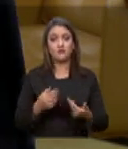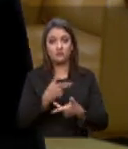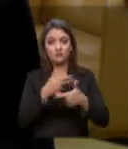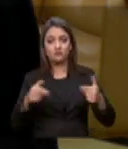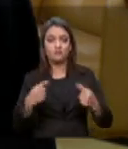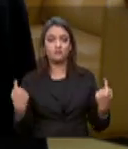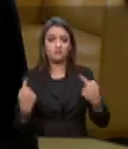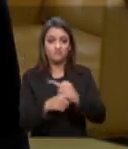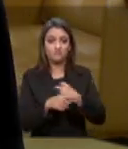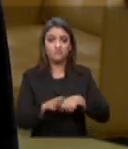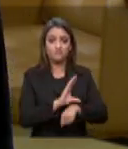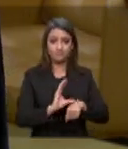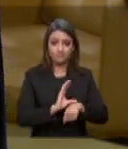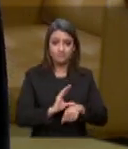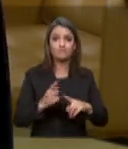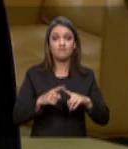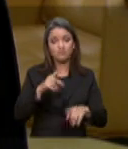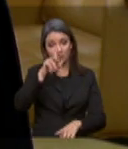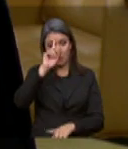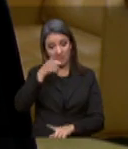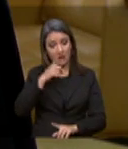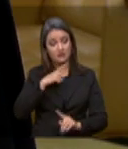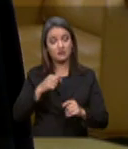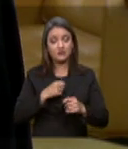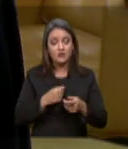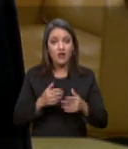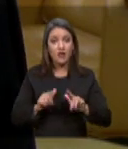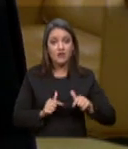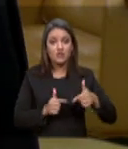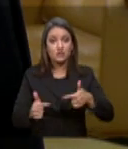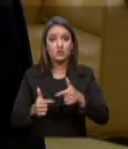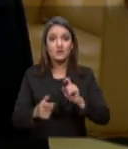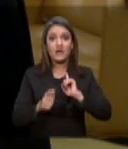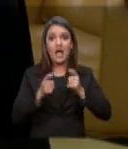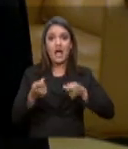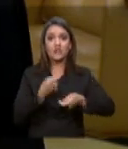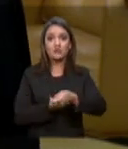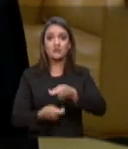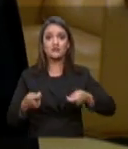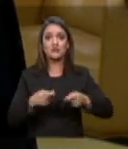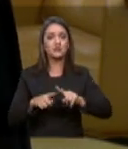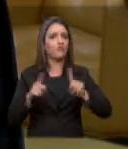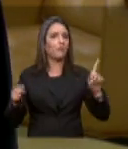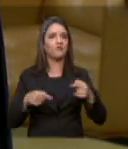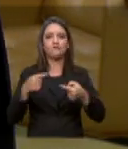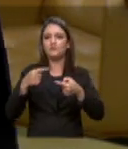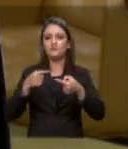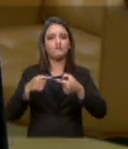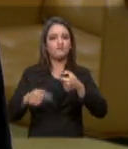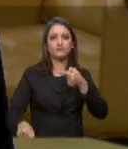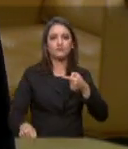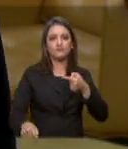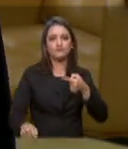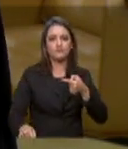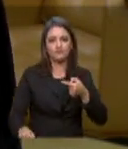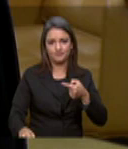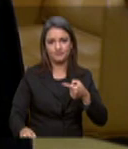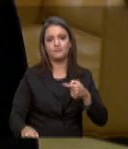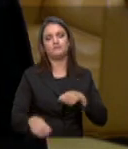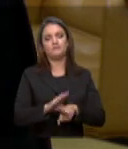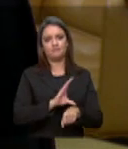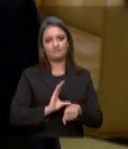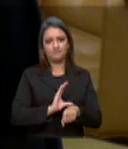Federal, uma vez que impõem providências administrativas que não encontram amparo direto no